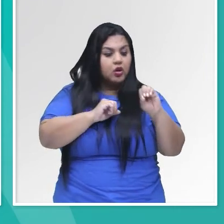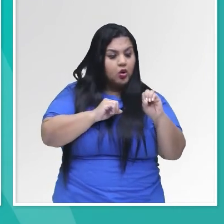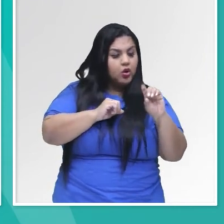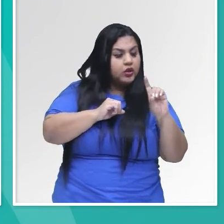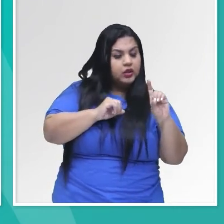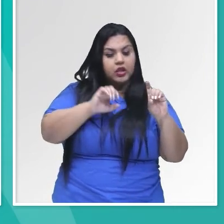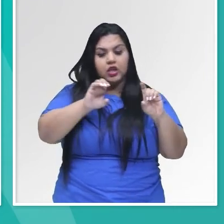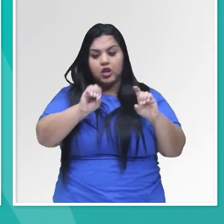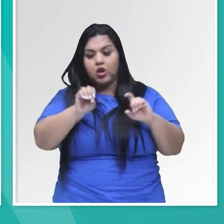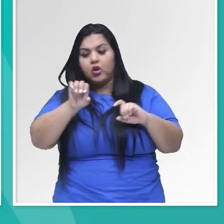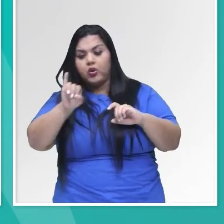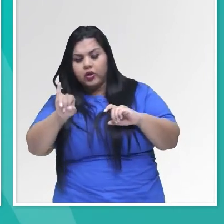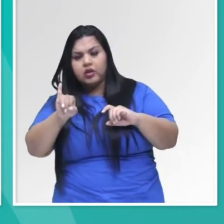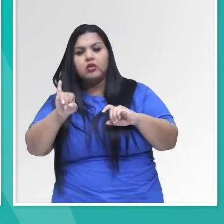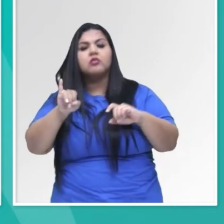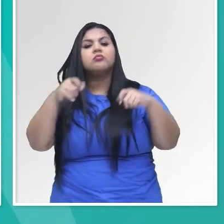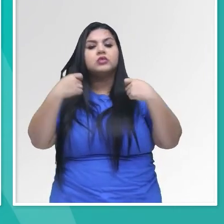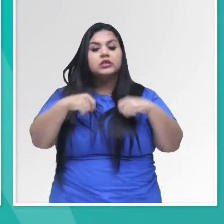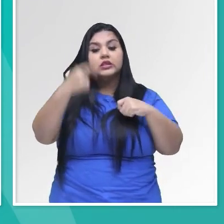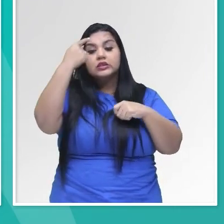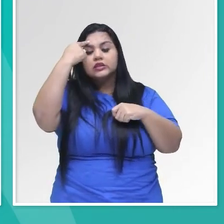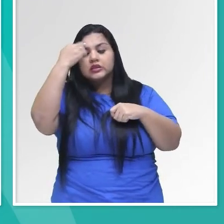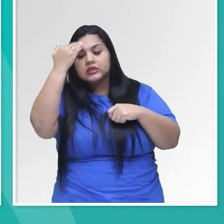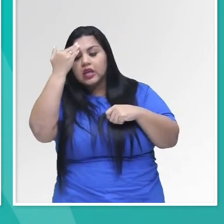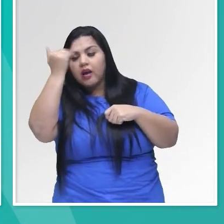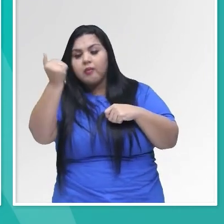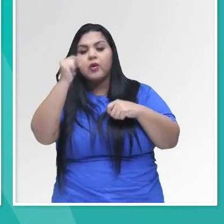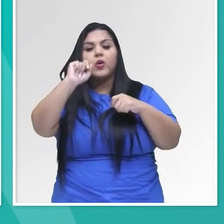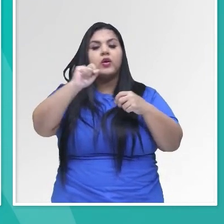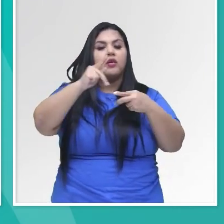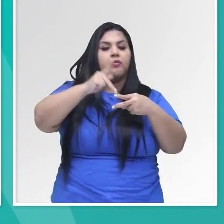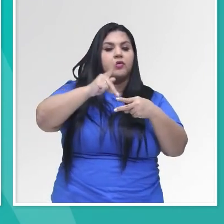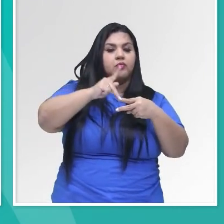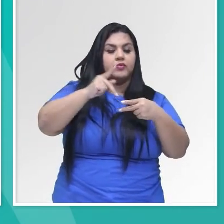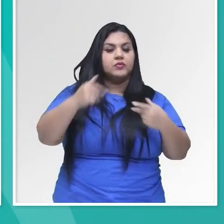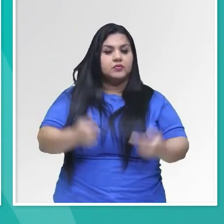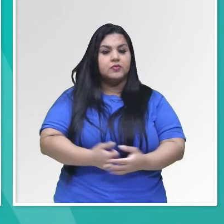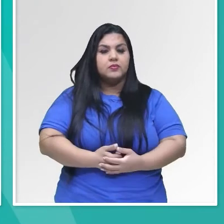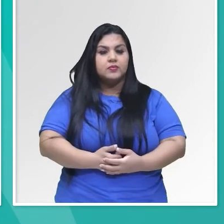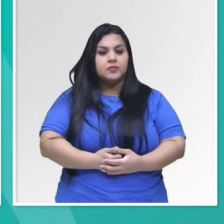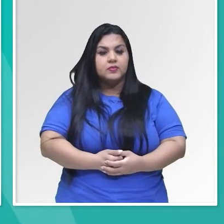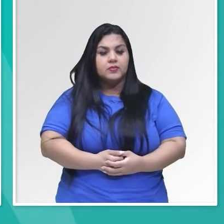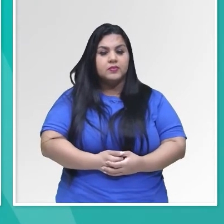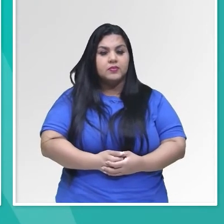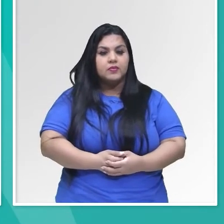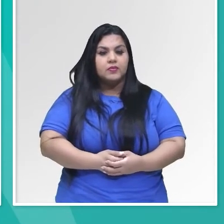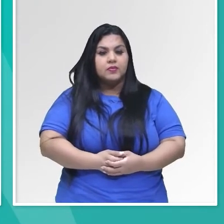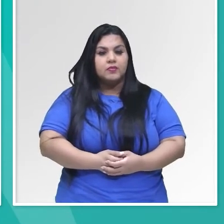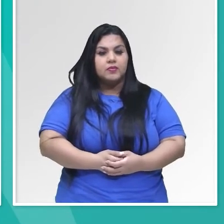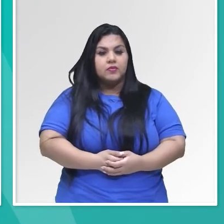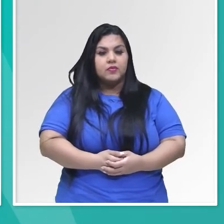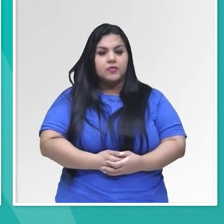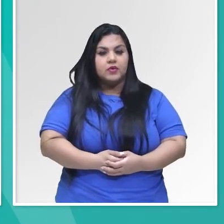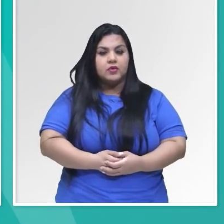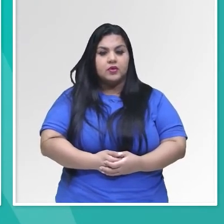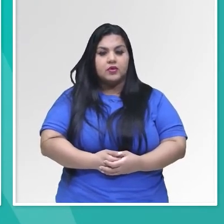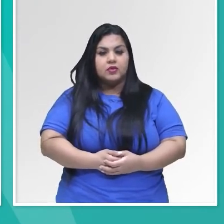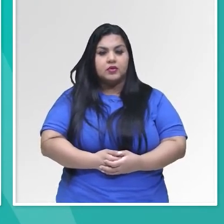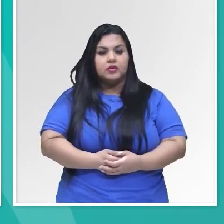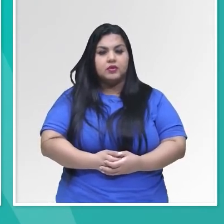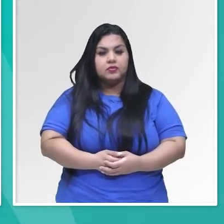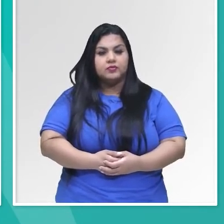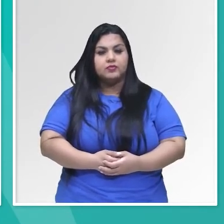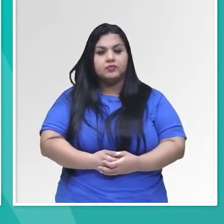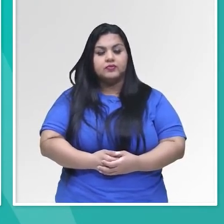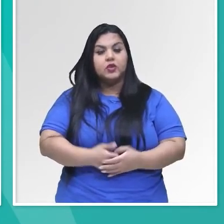Você tem que ter uma ideia de preposição. Então ele é a base, tá bom? Vamos avançando aí na análise. Olha aí que nós temos. Avançando, nós temos assim